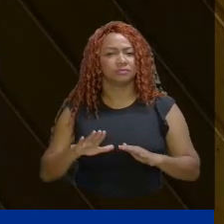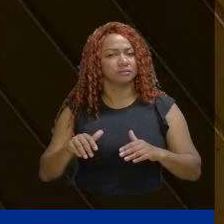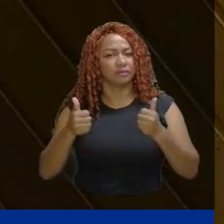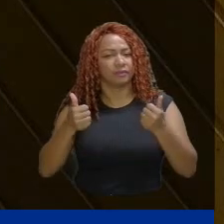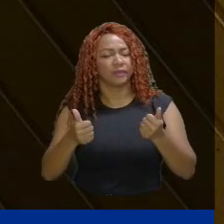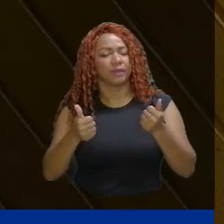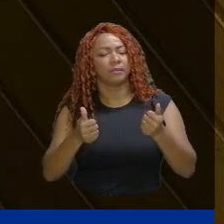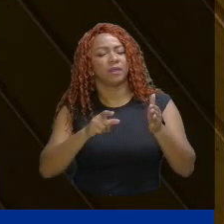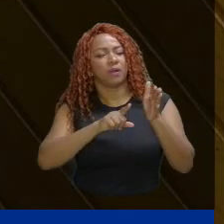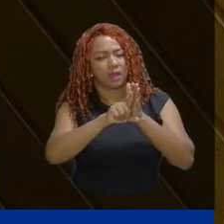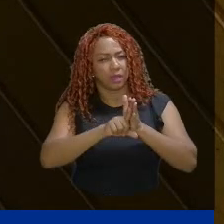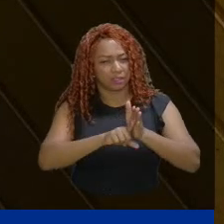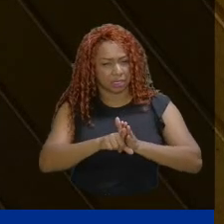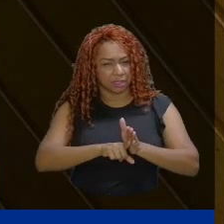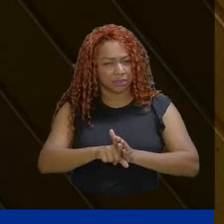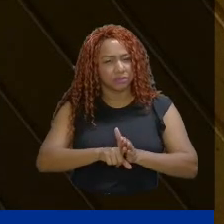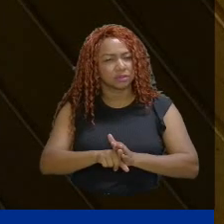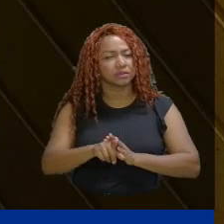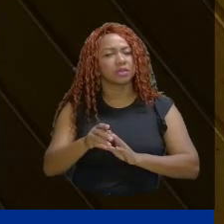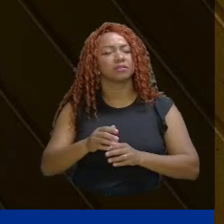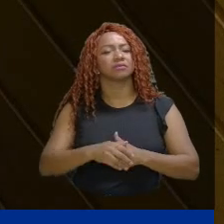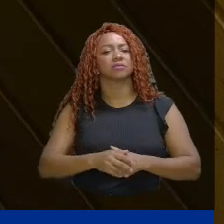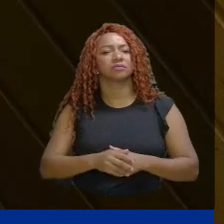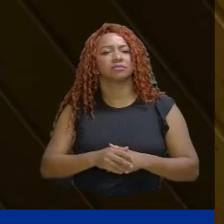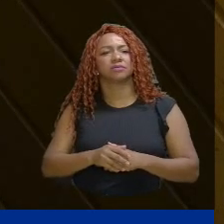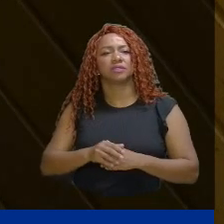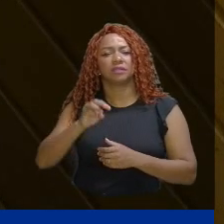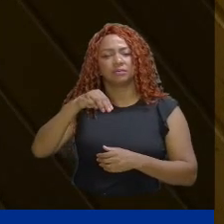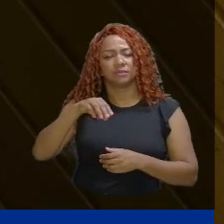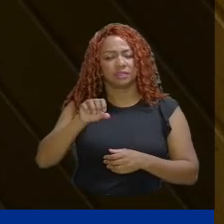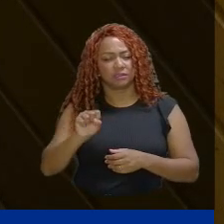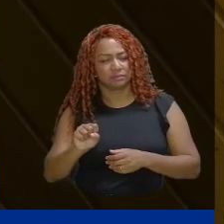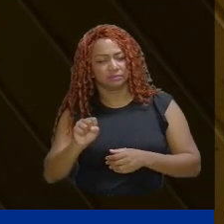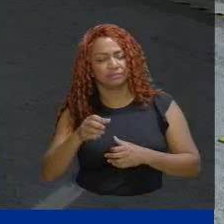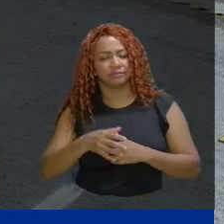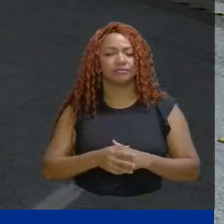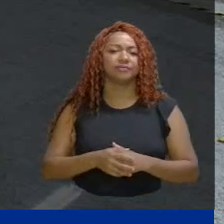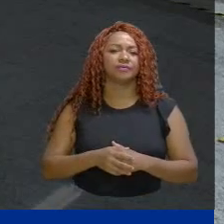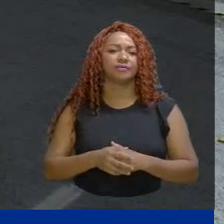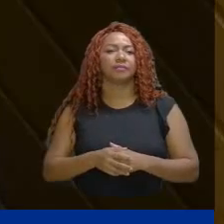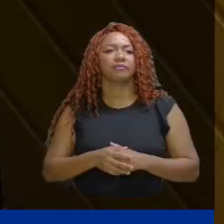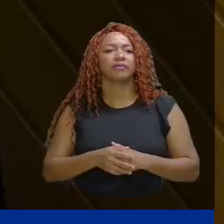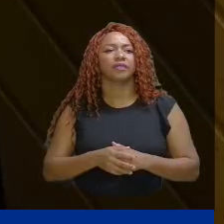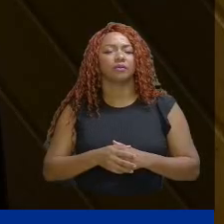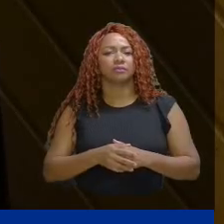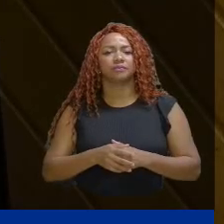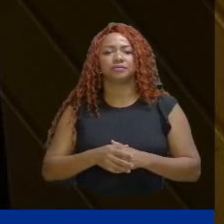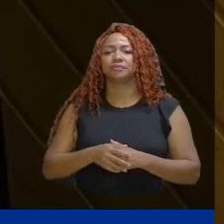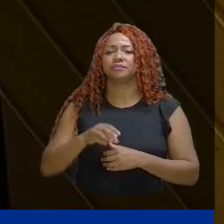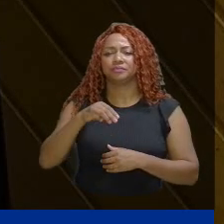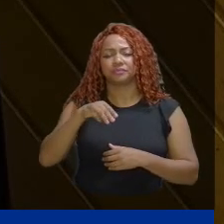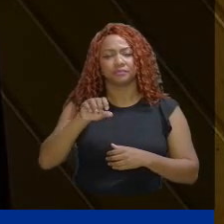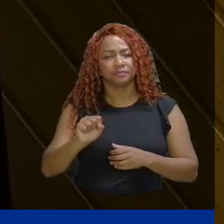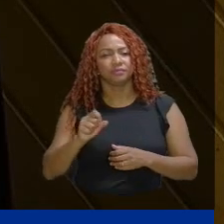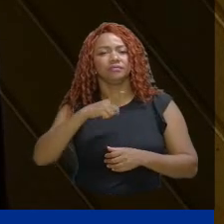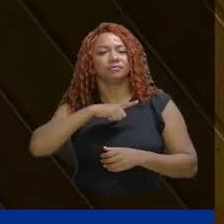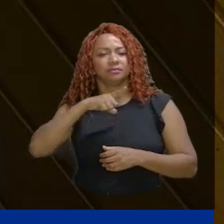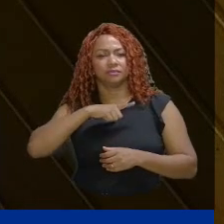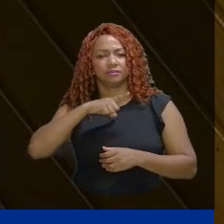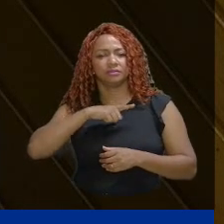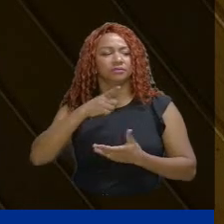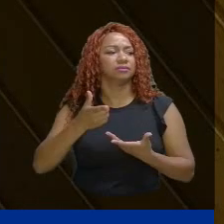melhor analisar a situação desse mandado de segurança. O presente mandado de segurança possui